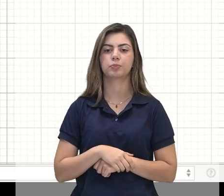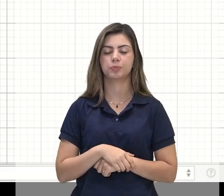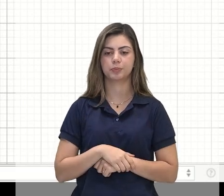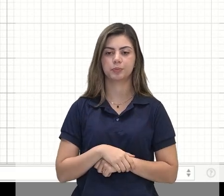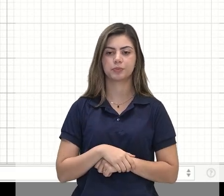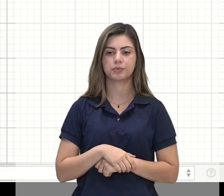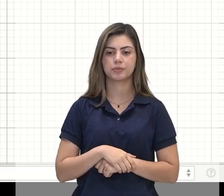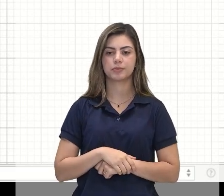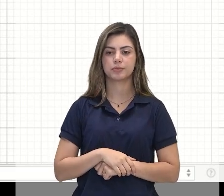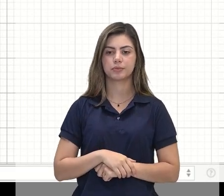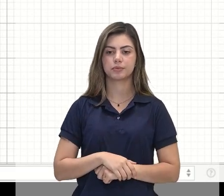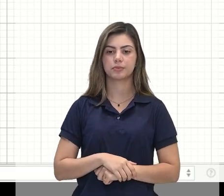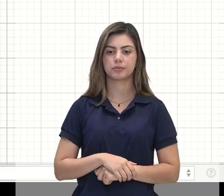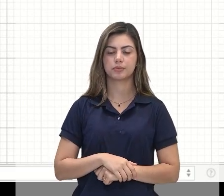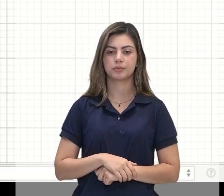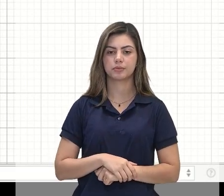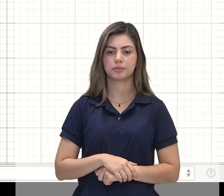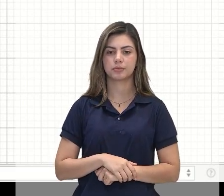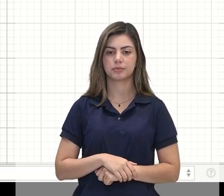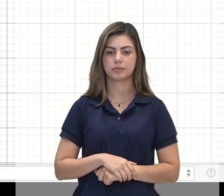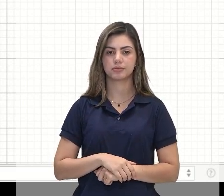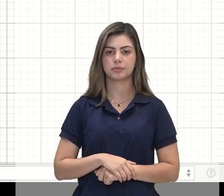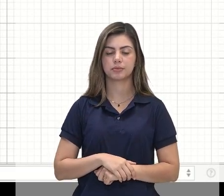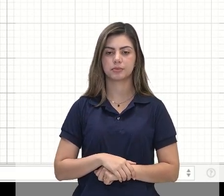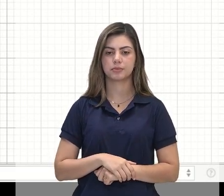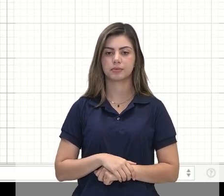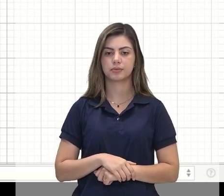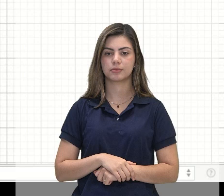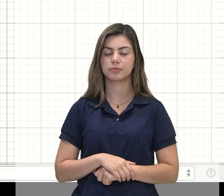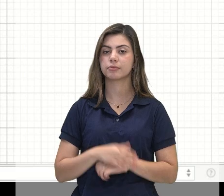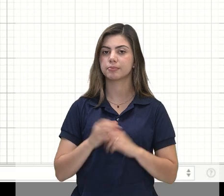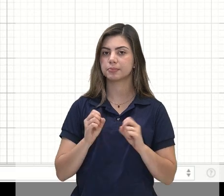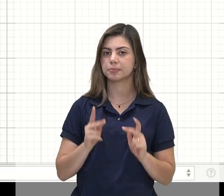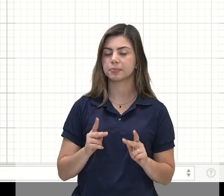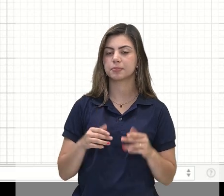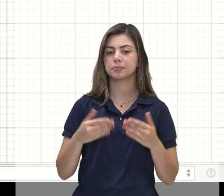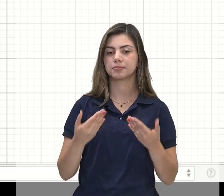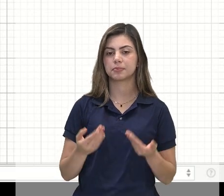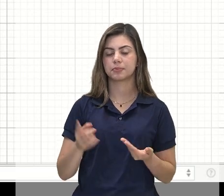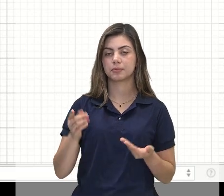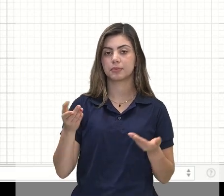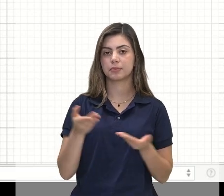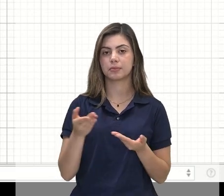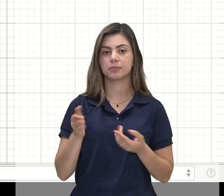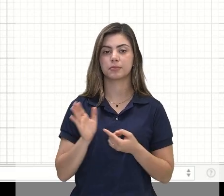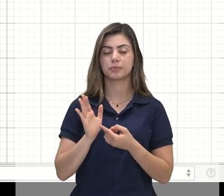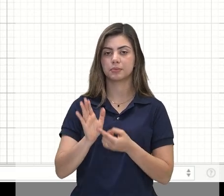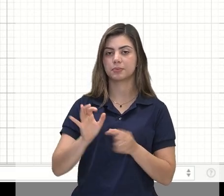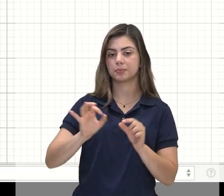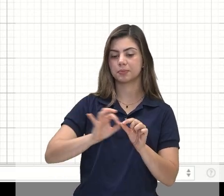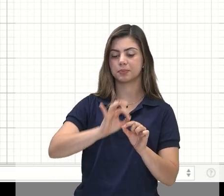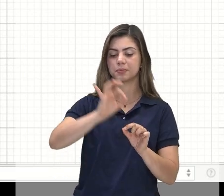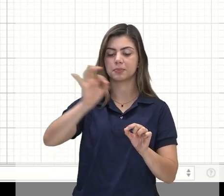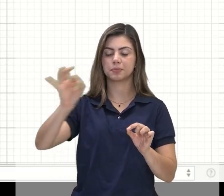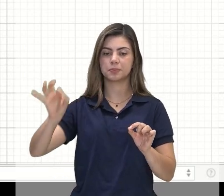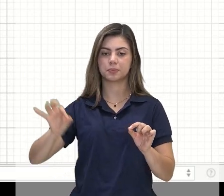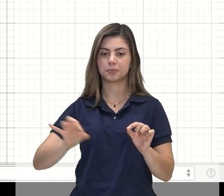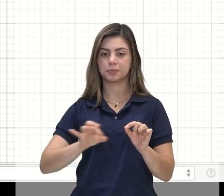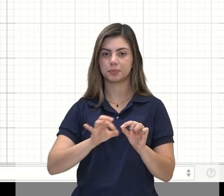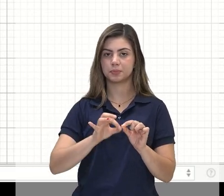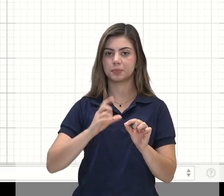concluir que essa distância ela é sempre a mesma, beleza? Então essa daqui é a nossa definição de circunferência,